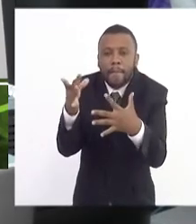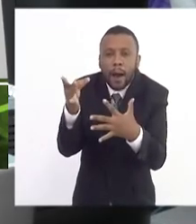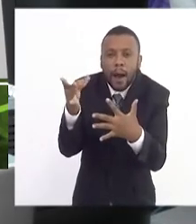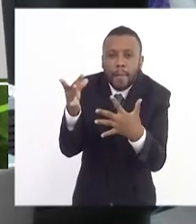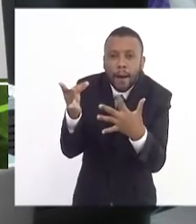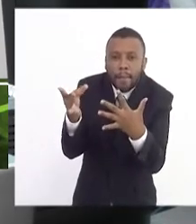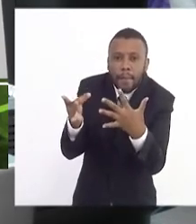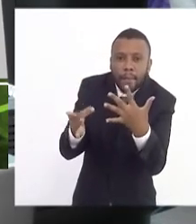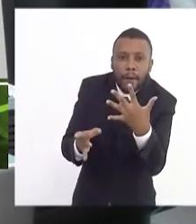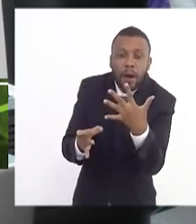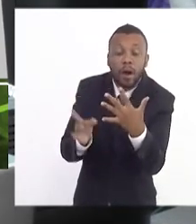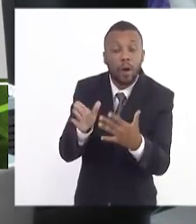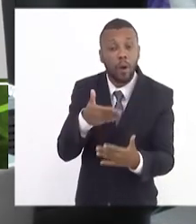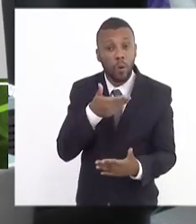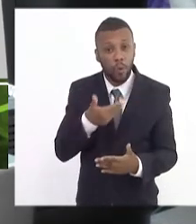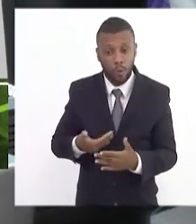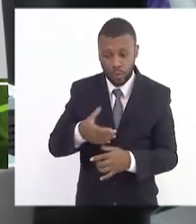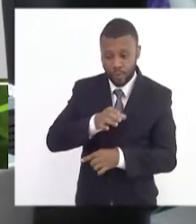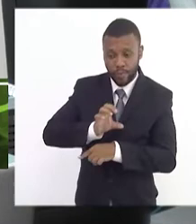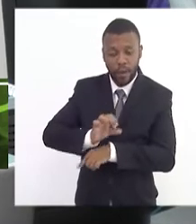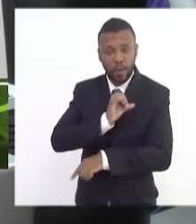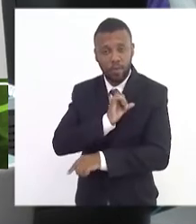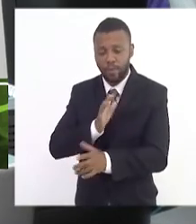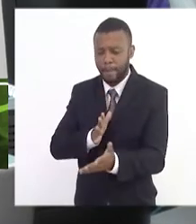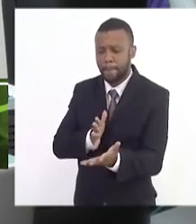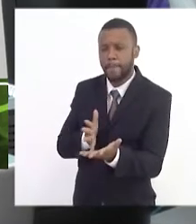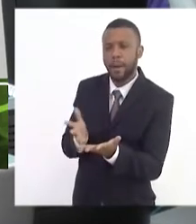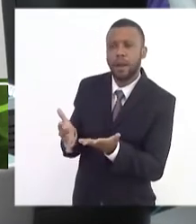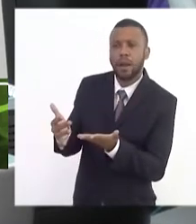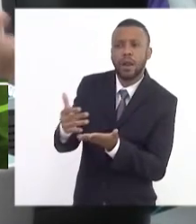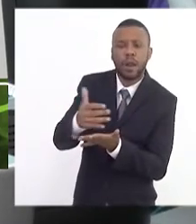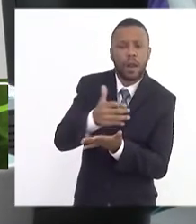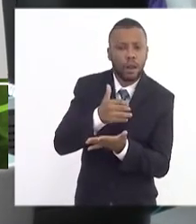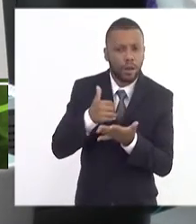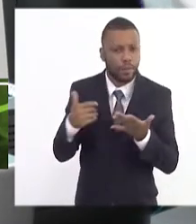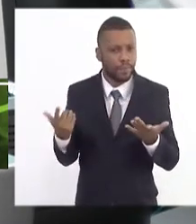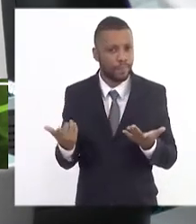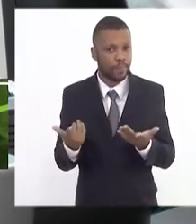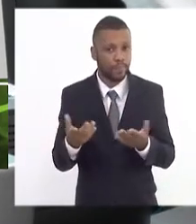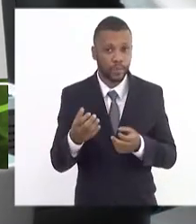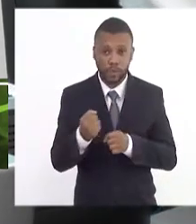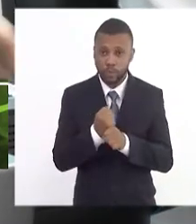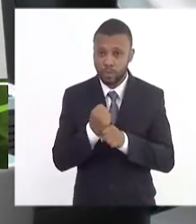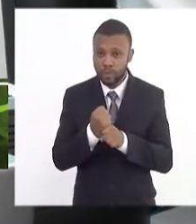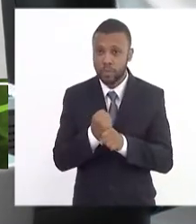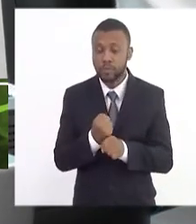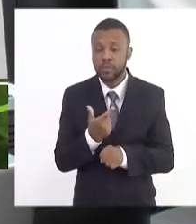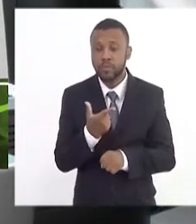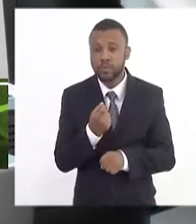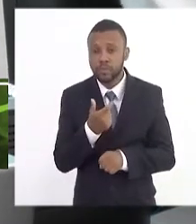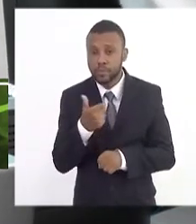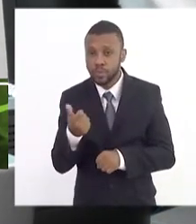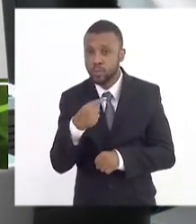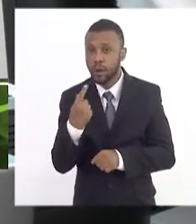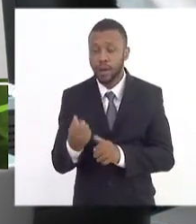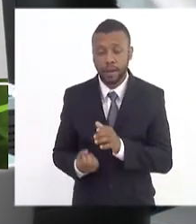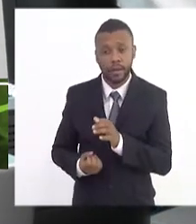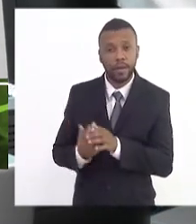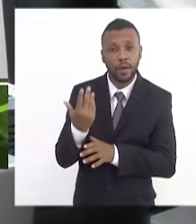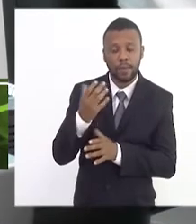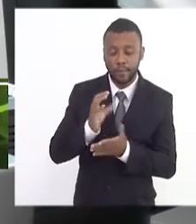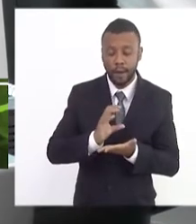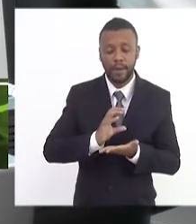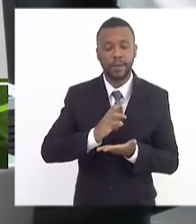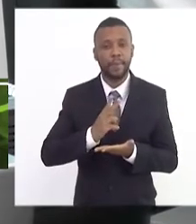Estado. No ano de 21, nós fizemos uma CPI